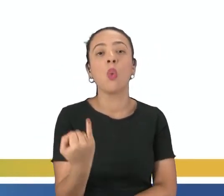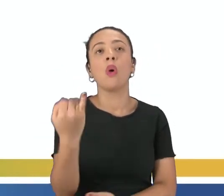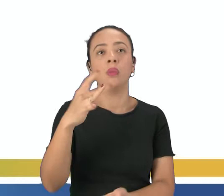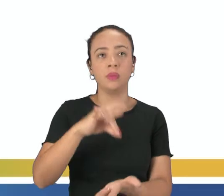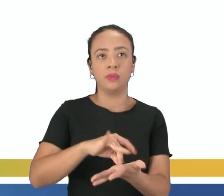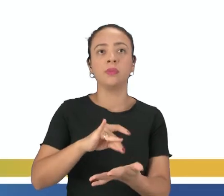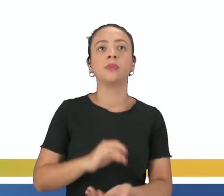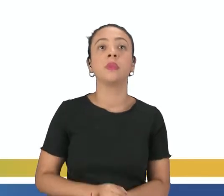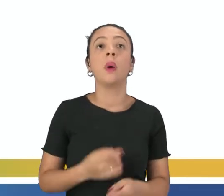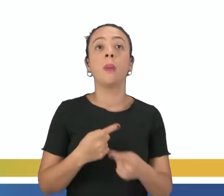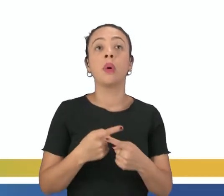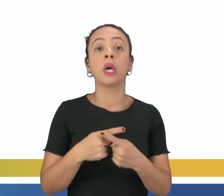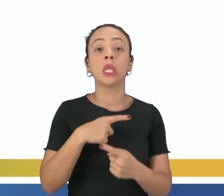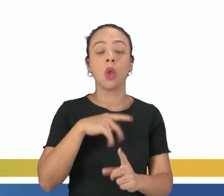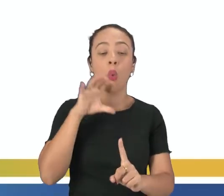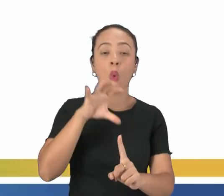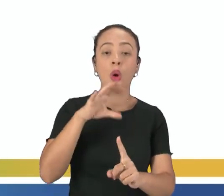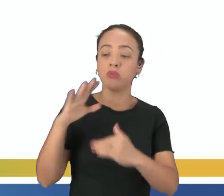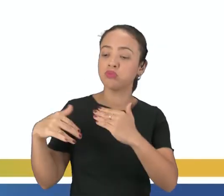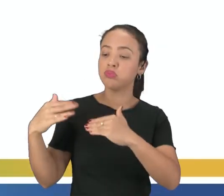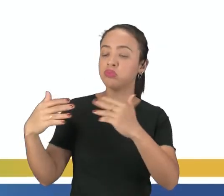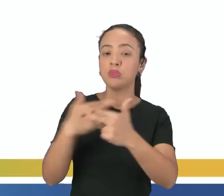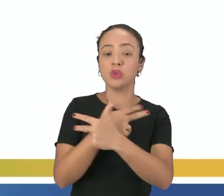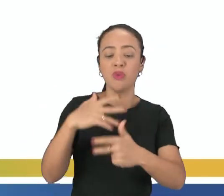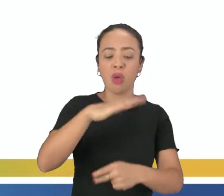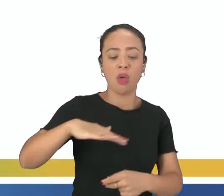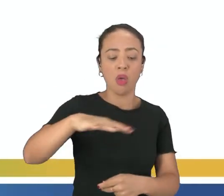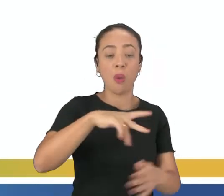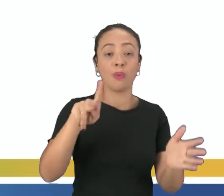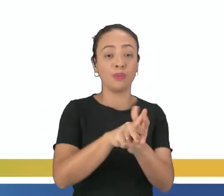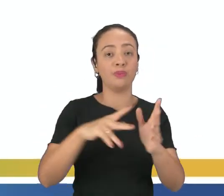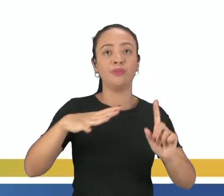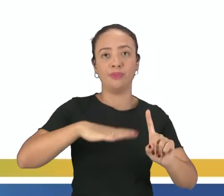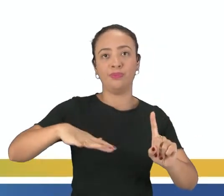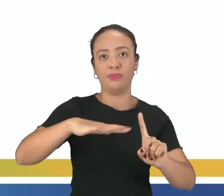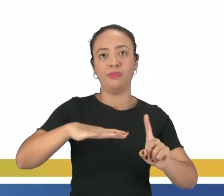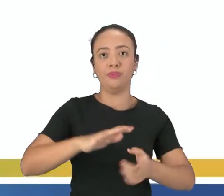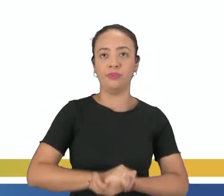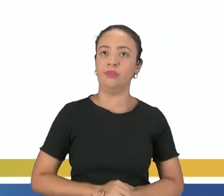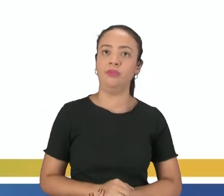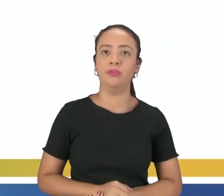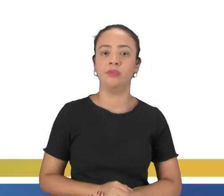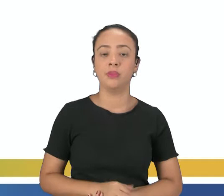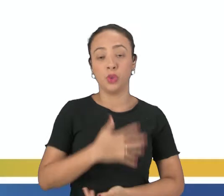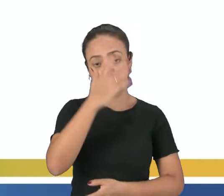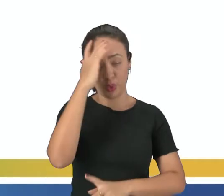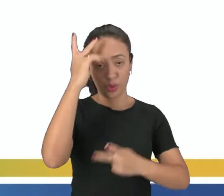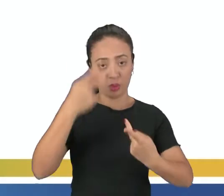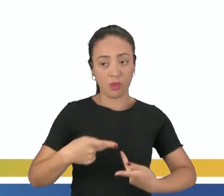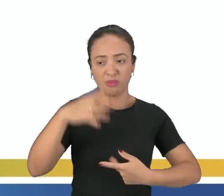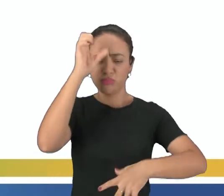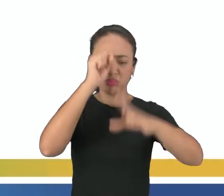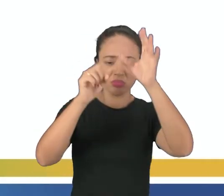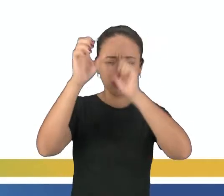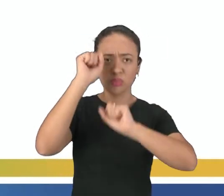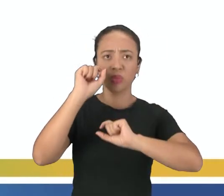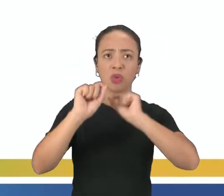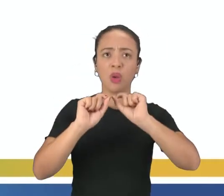muito importantes. Elas interferem na evolução de vários setores da sociedade, sendo que o homem foi